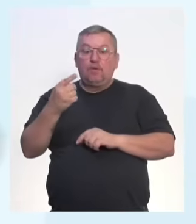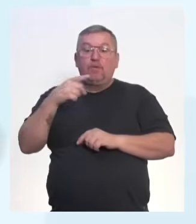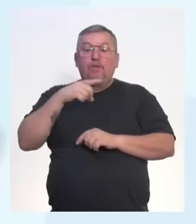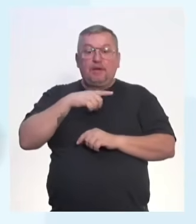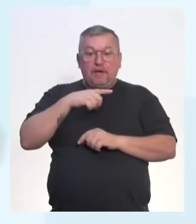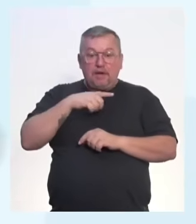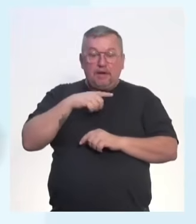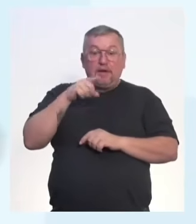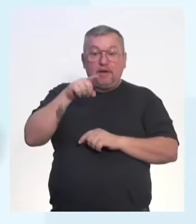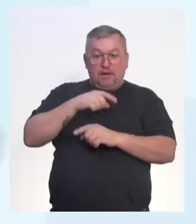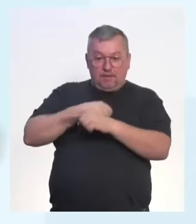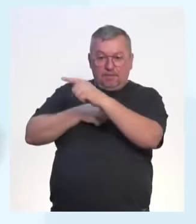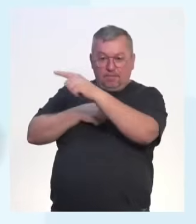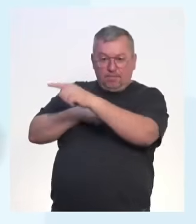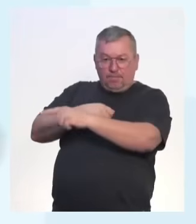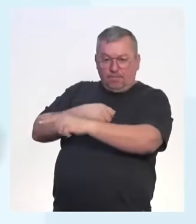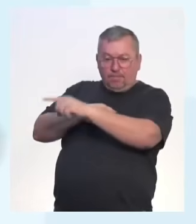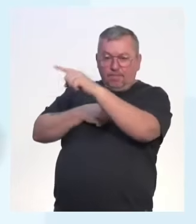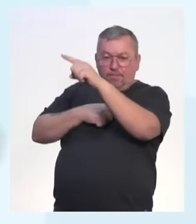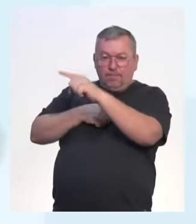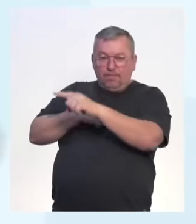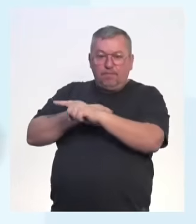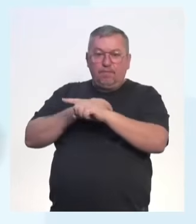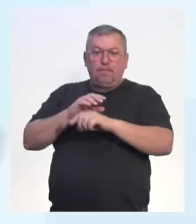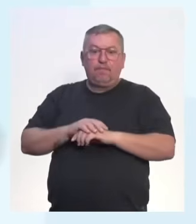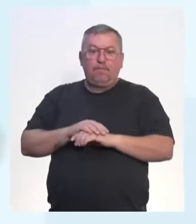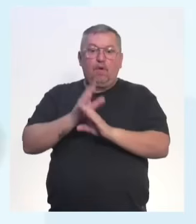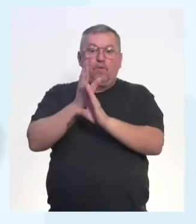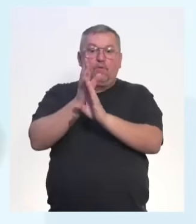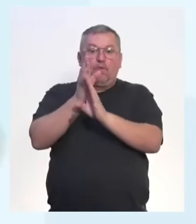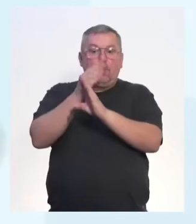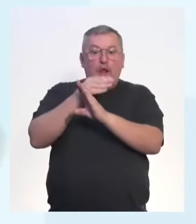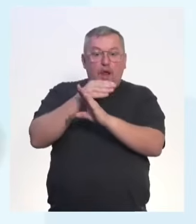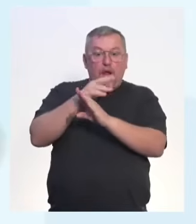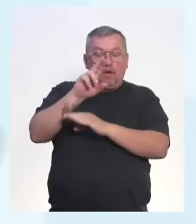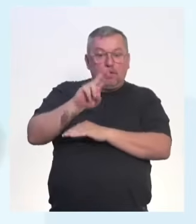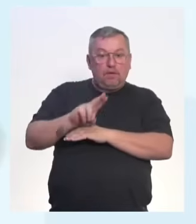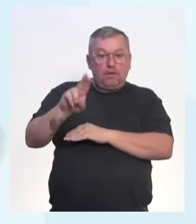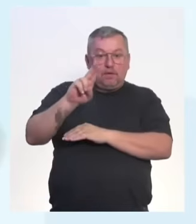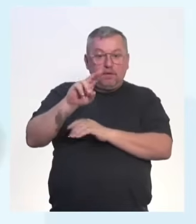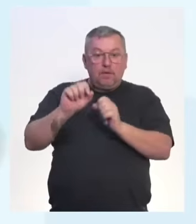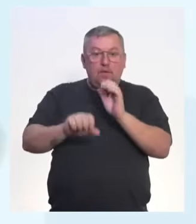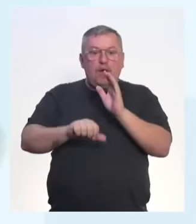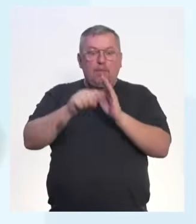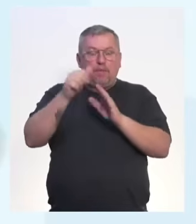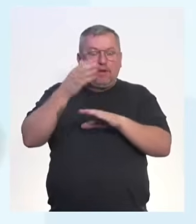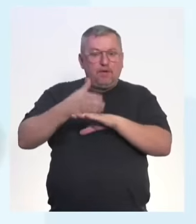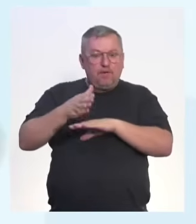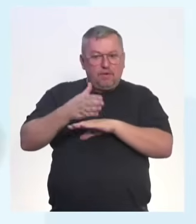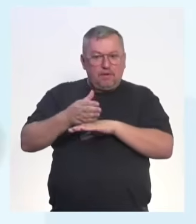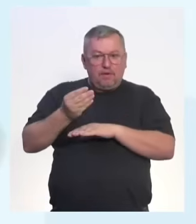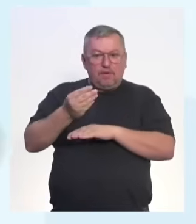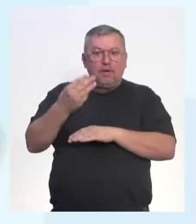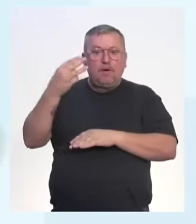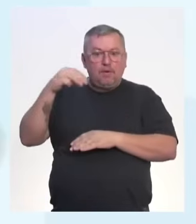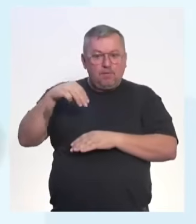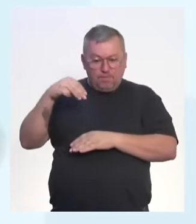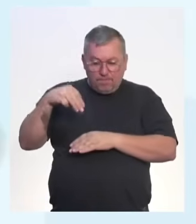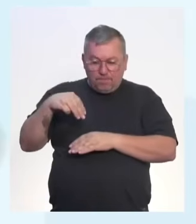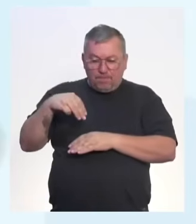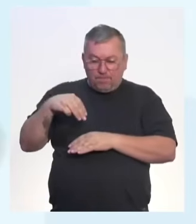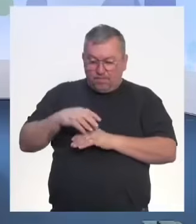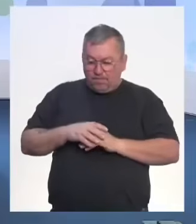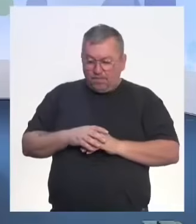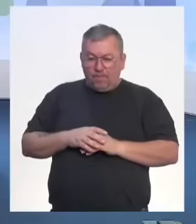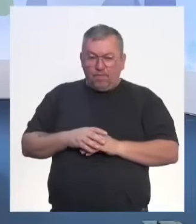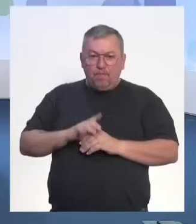tem, no caso do poliedro que nós estamos utilizando, é o dado. Como é a primeira atividade aí, né? Vamos dar 3 minutinhos para